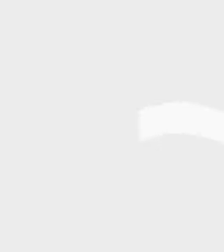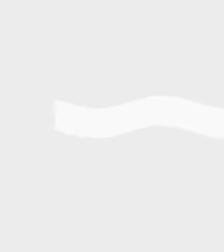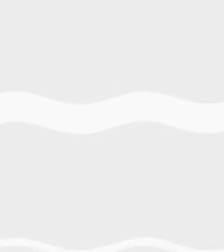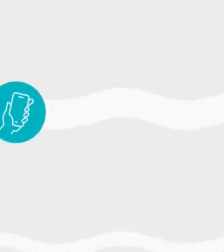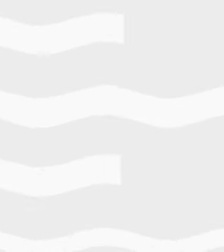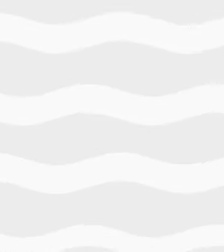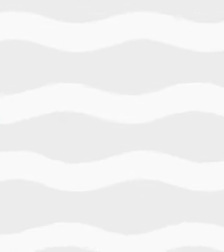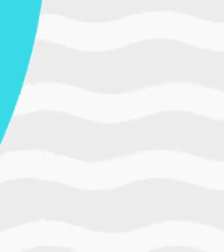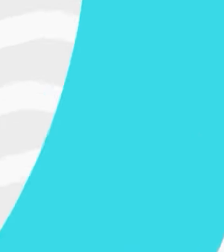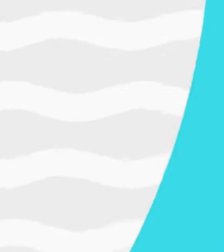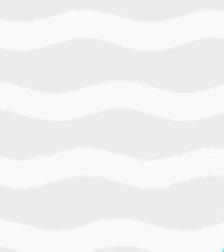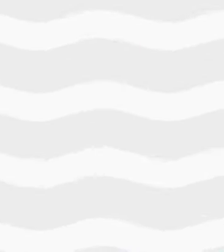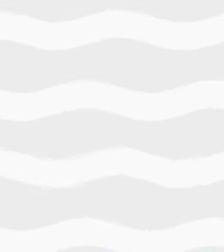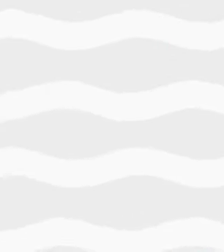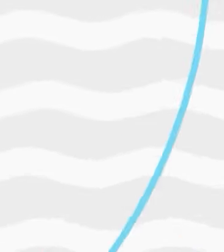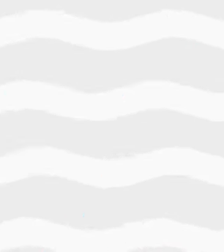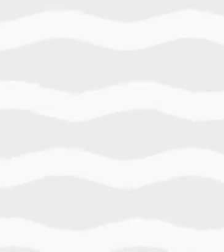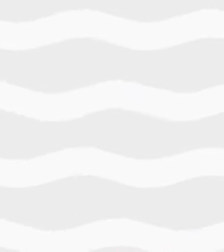a